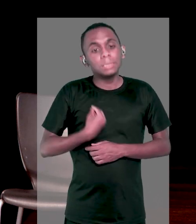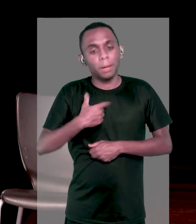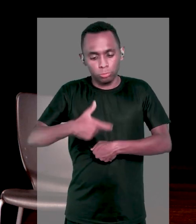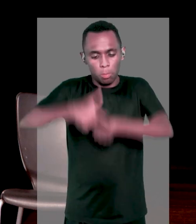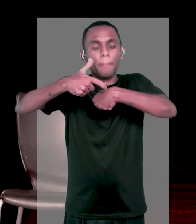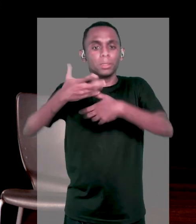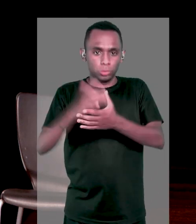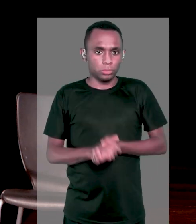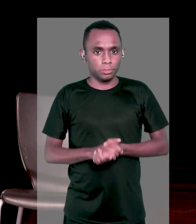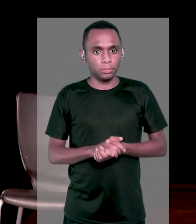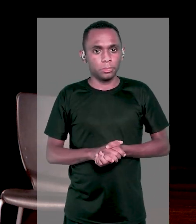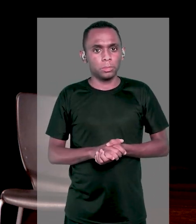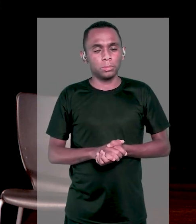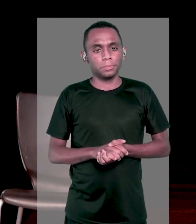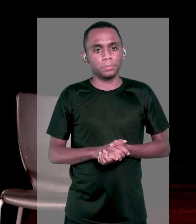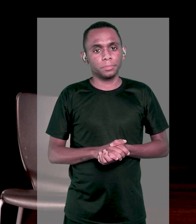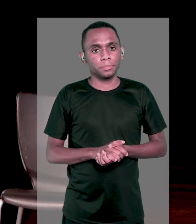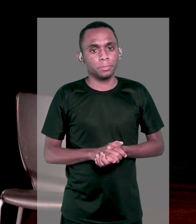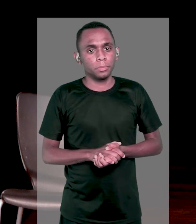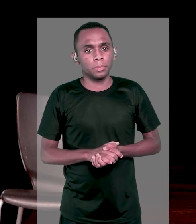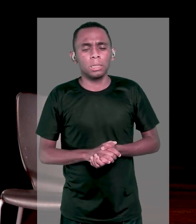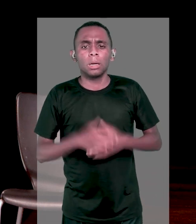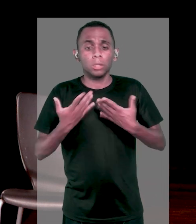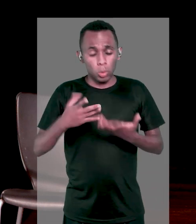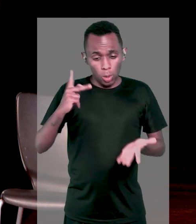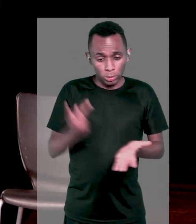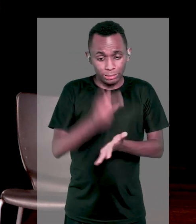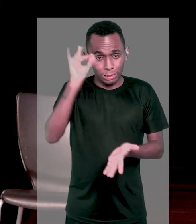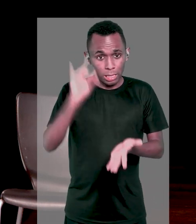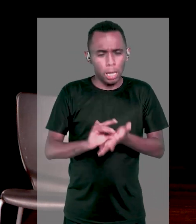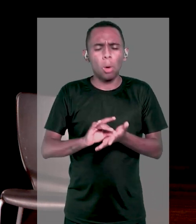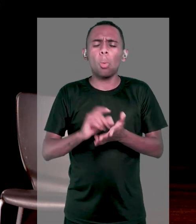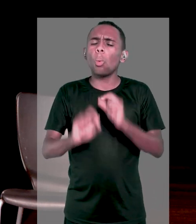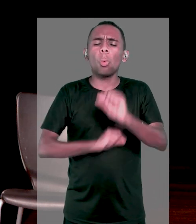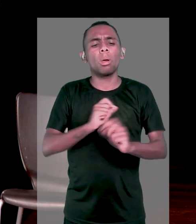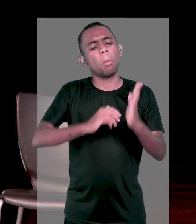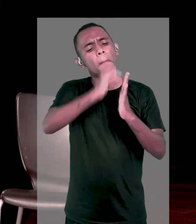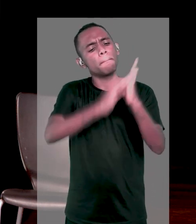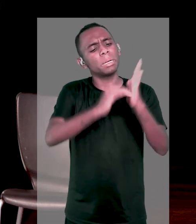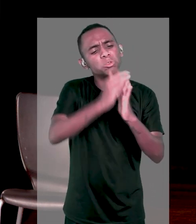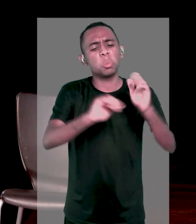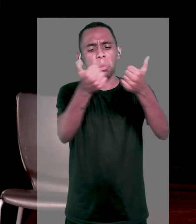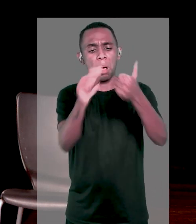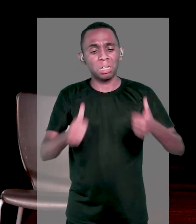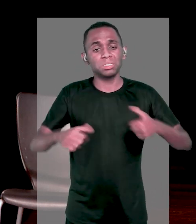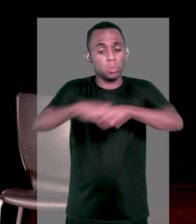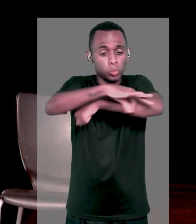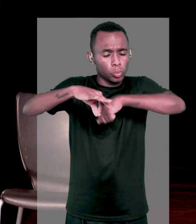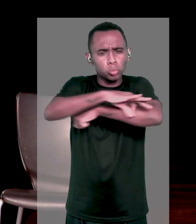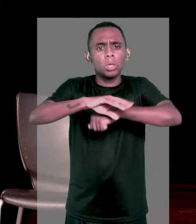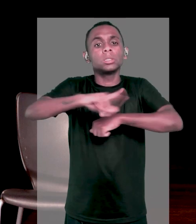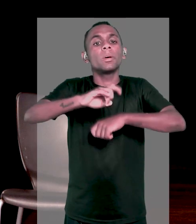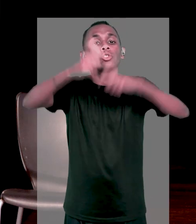o Valéry percebe as obras colocadas no espaço mas participando ao